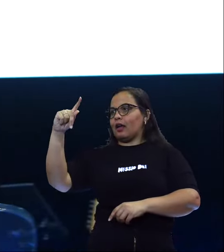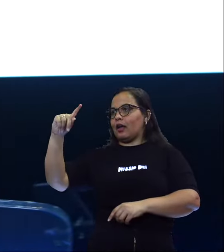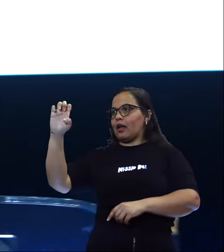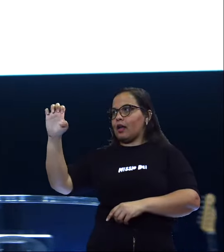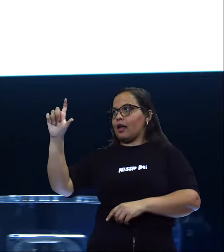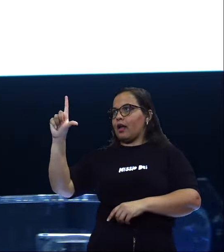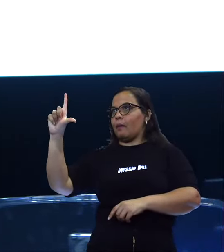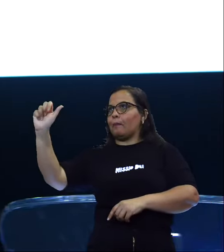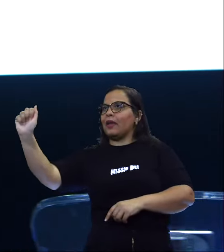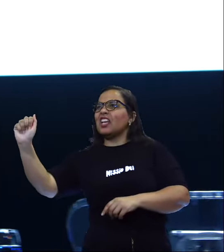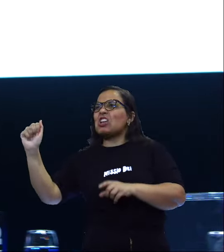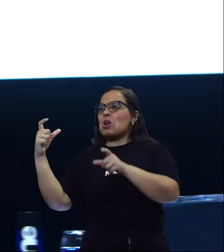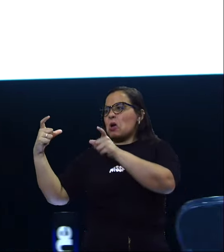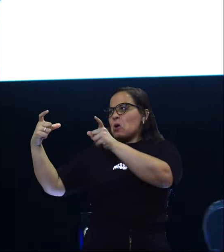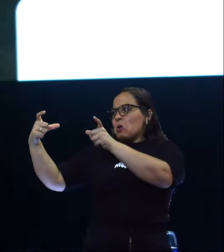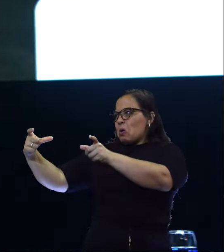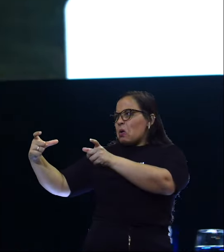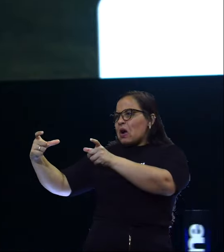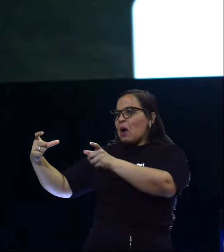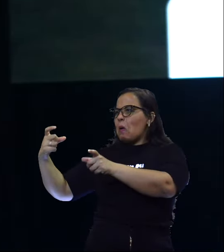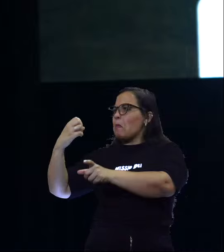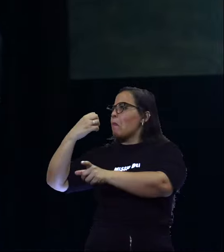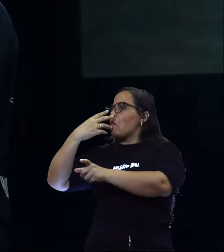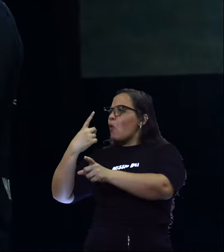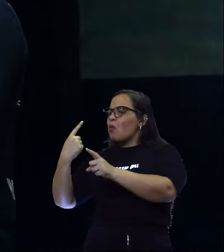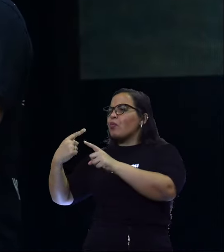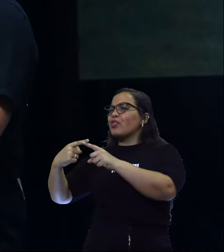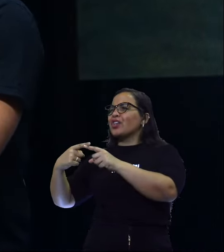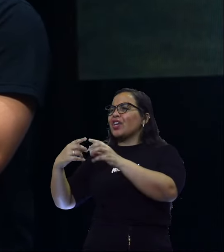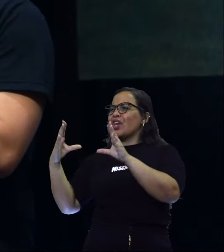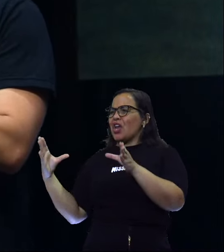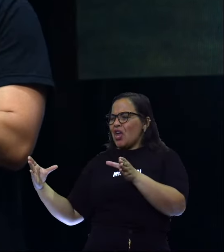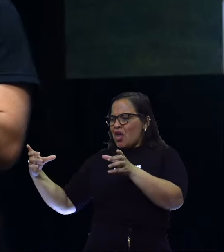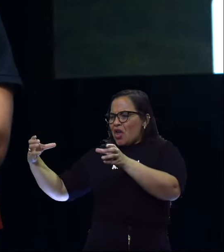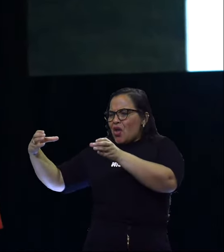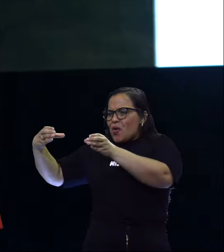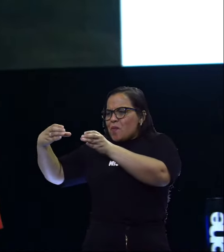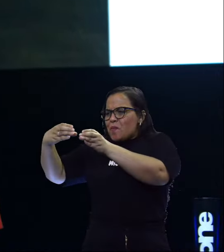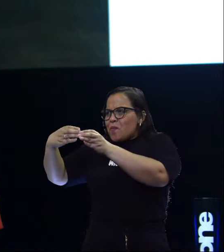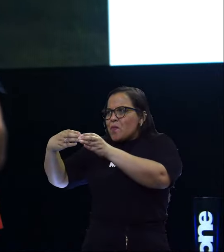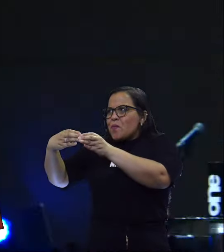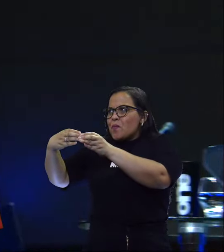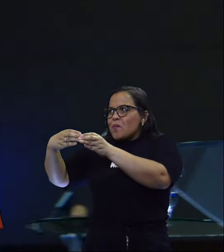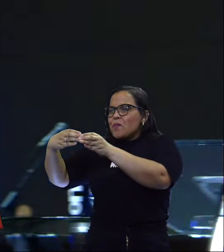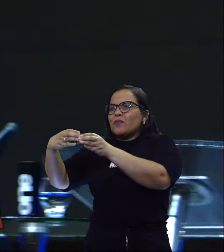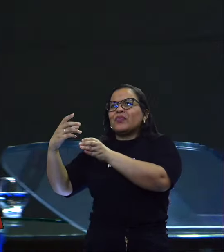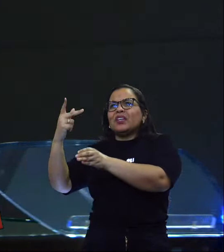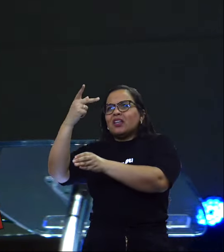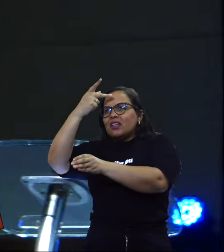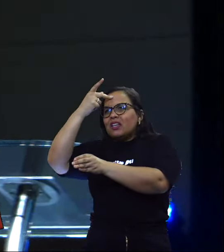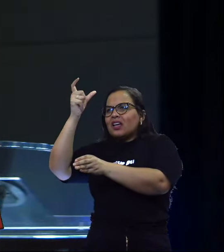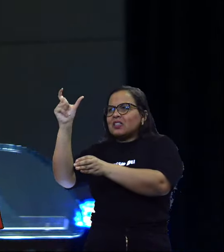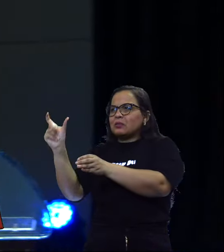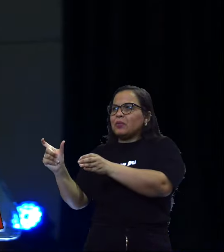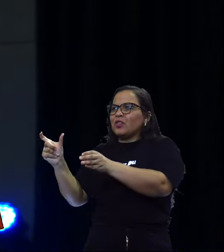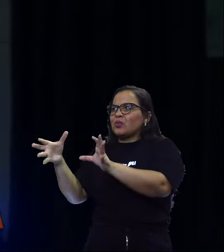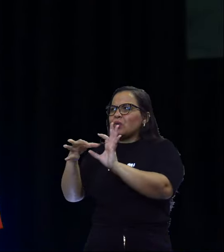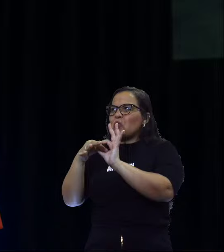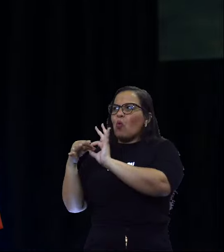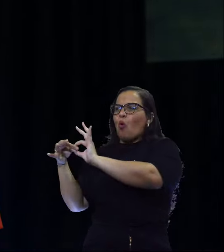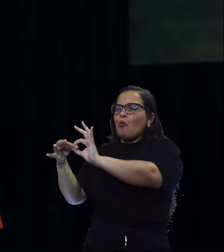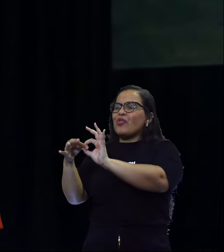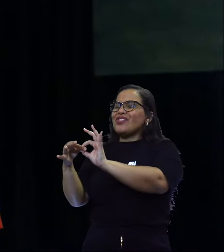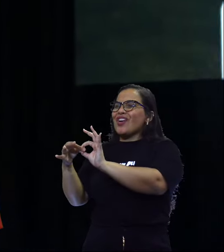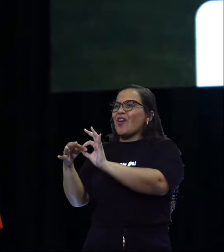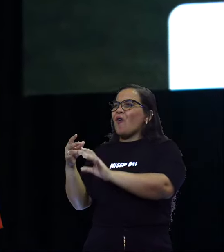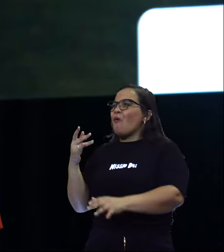igreja cresça, primeiro, você já está errado, está em pecado, meu irmão. É verdade, gente. Porque você está barrando o crescimento, você está querendo que fique